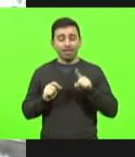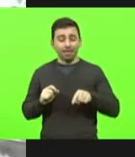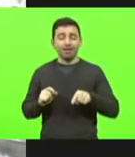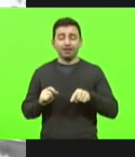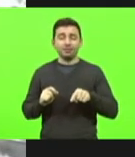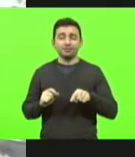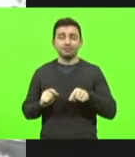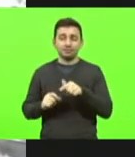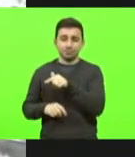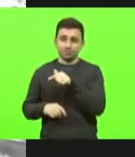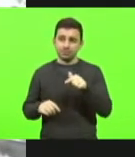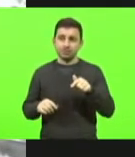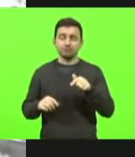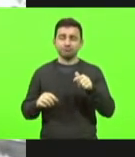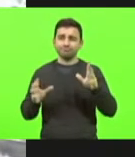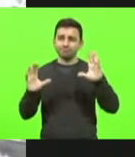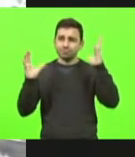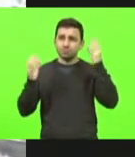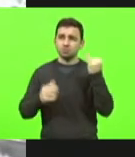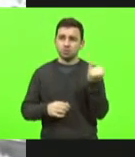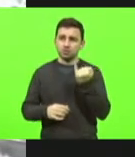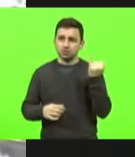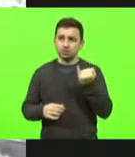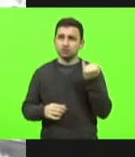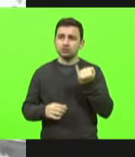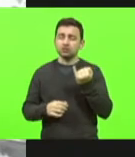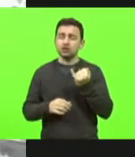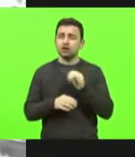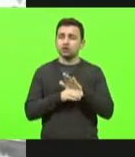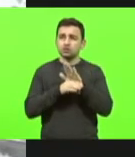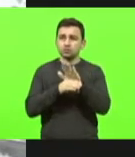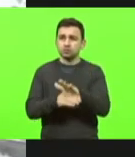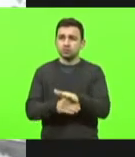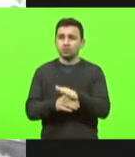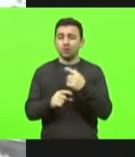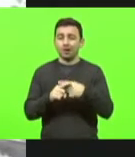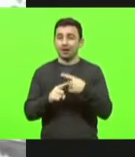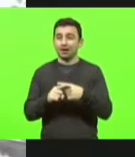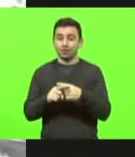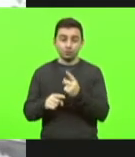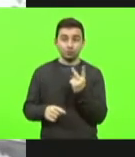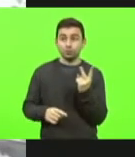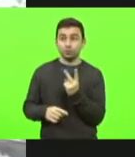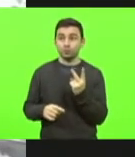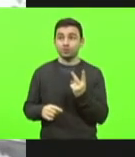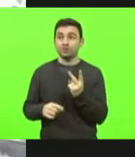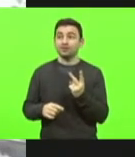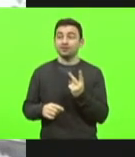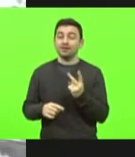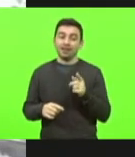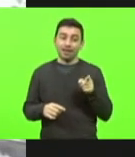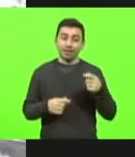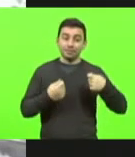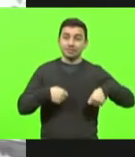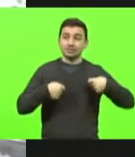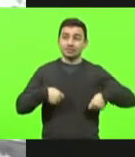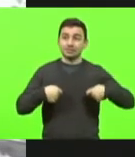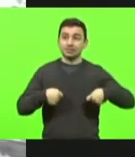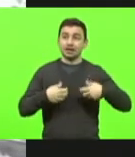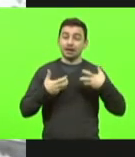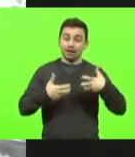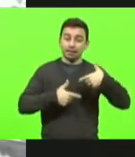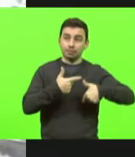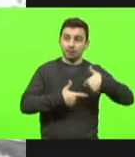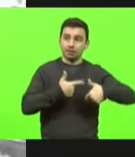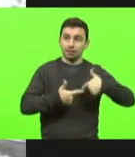traz resultados efetivos, né, para quem... Porque junta as duas pontas, né, quem está precisando, quem está buscando o mercado de